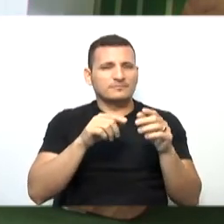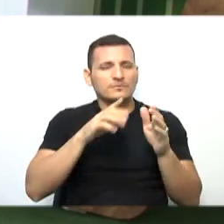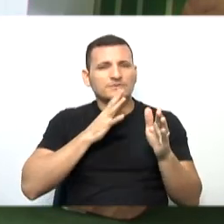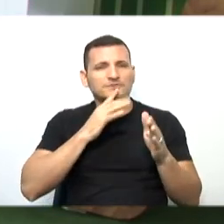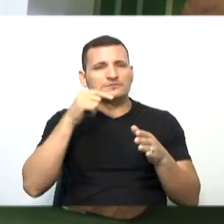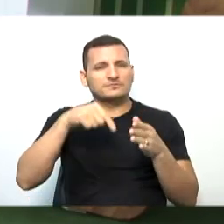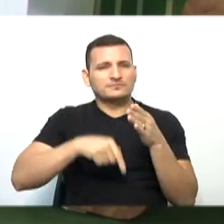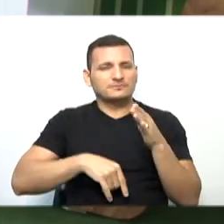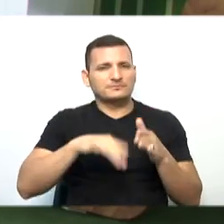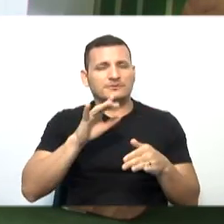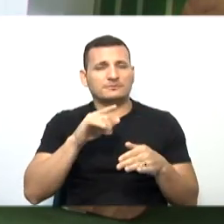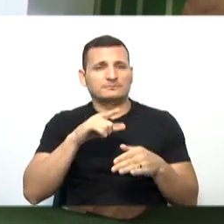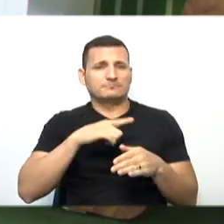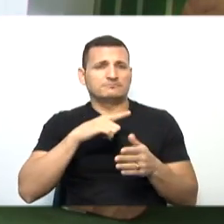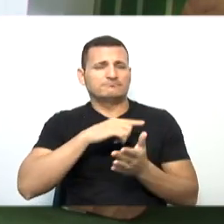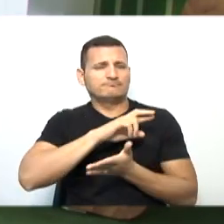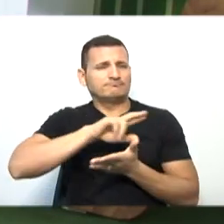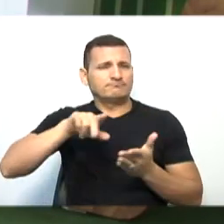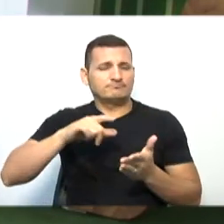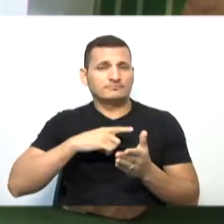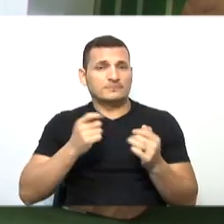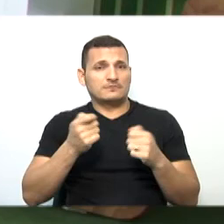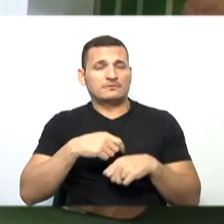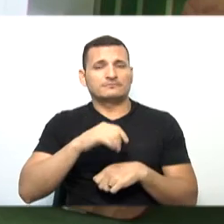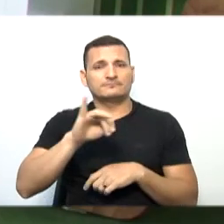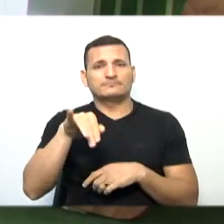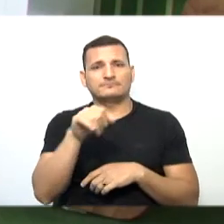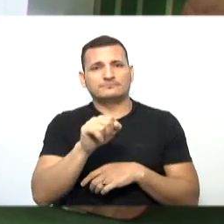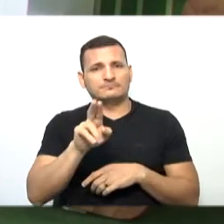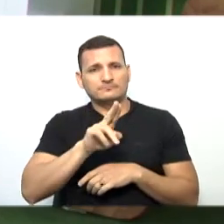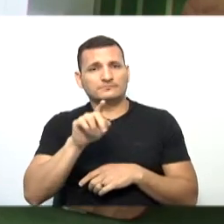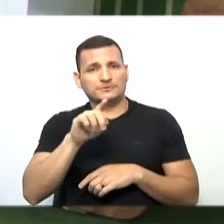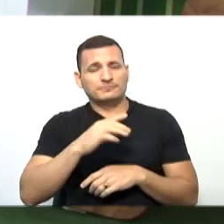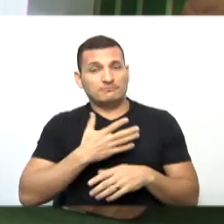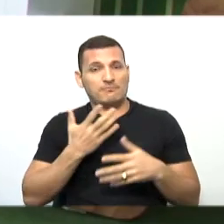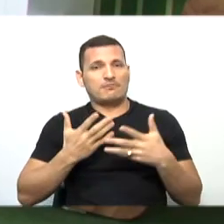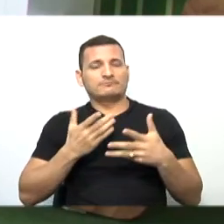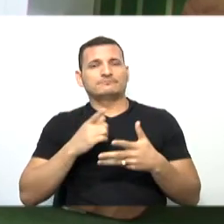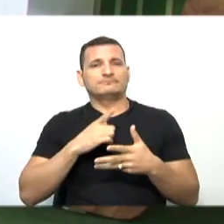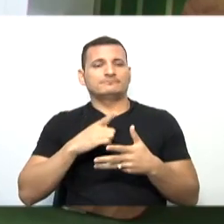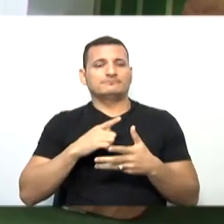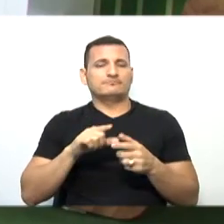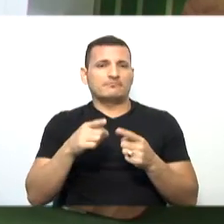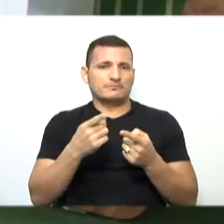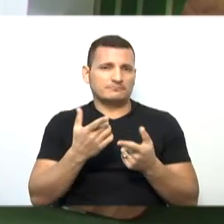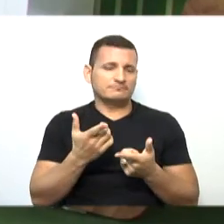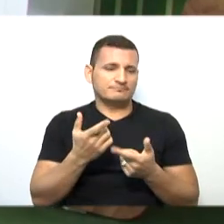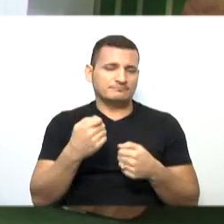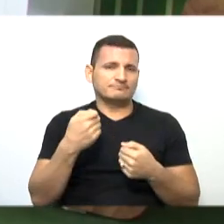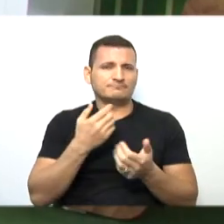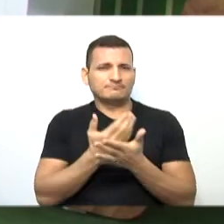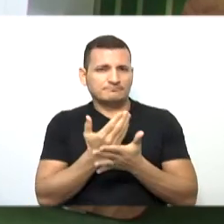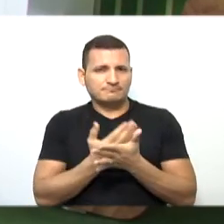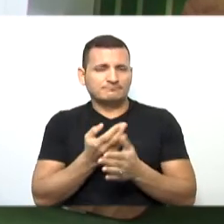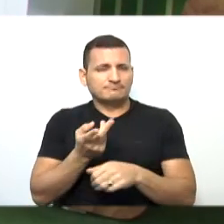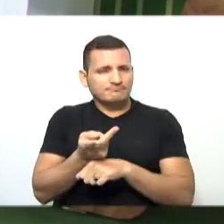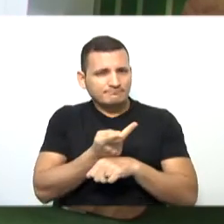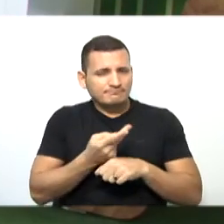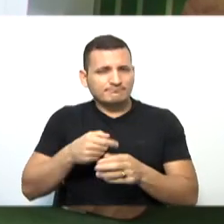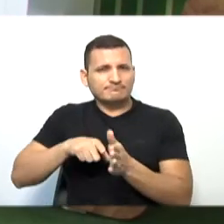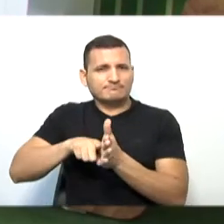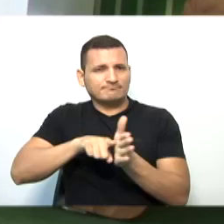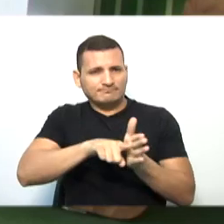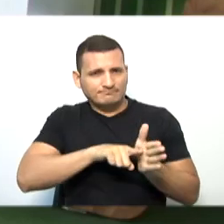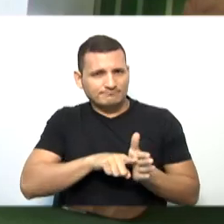muito mais interatividade que dá para fazer em JavaScript, vocês se surpreendem, mas é tudo questão de estudar, procurar,